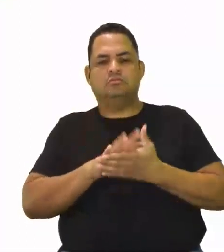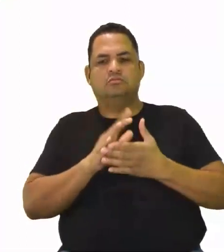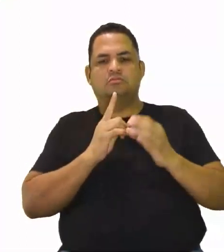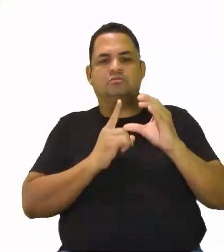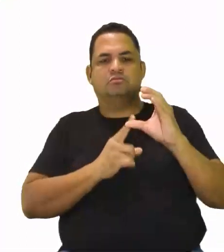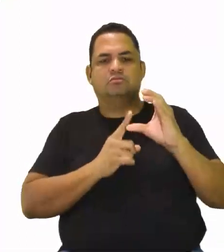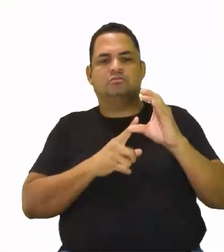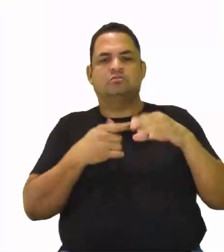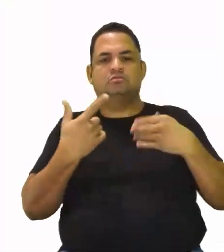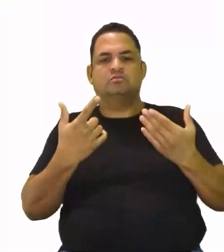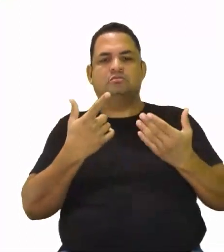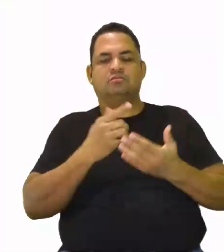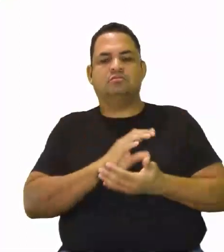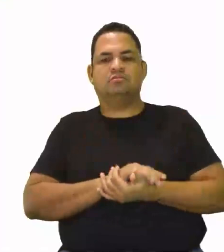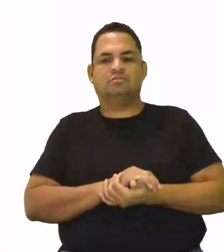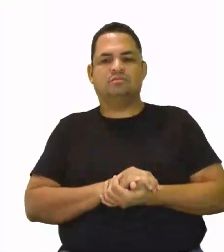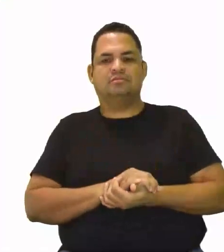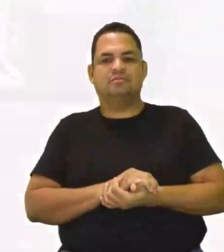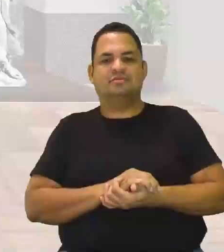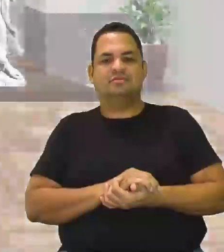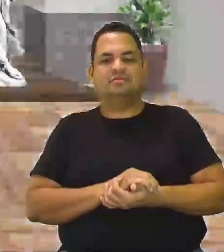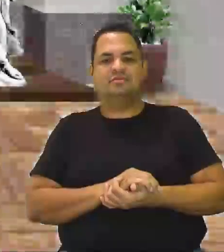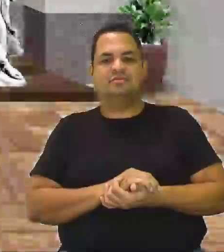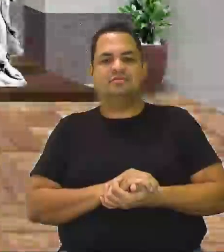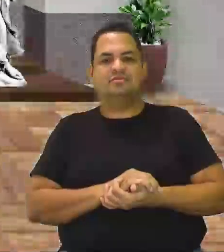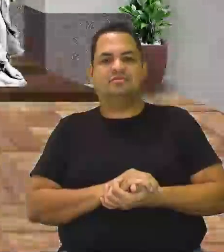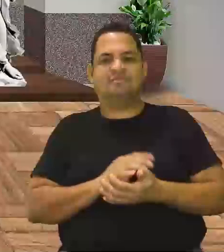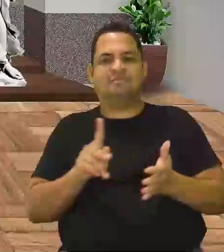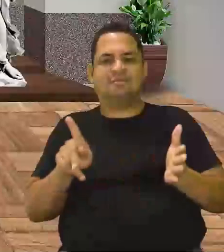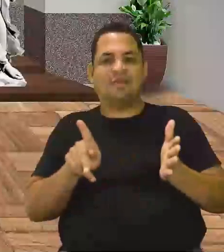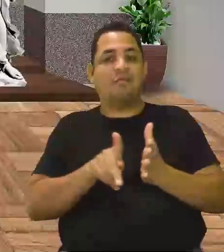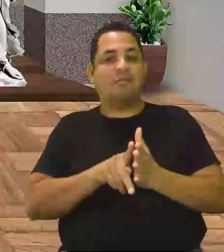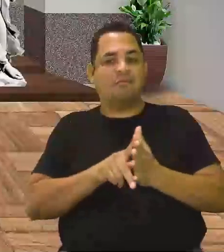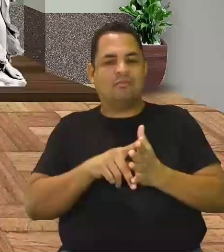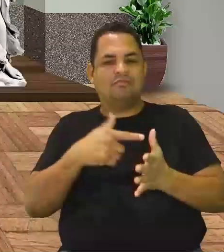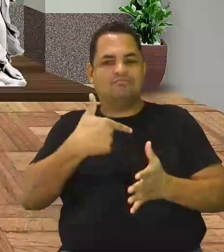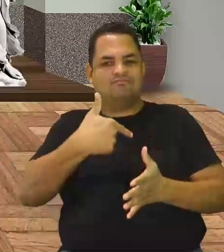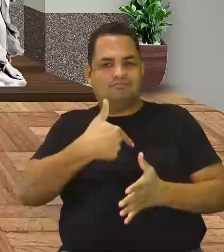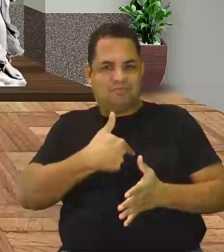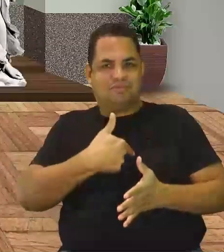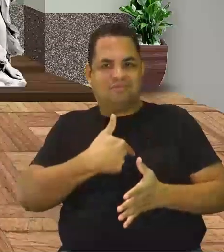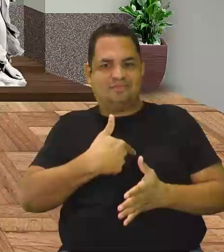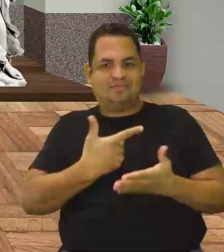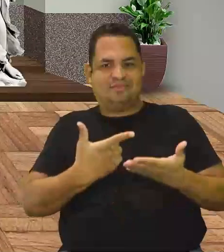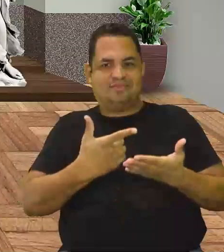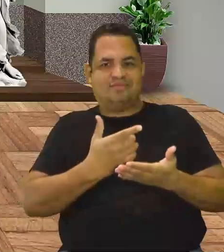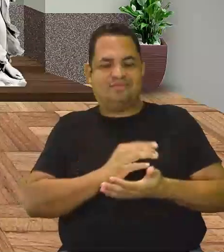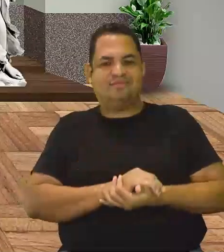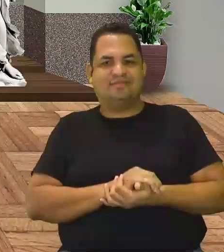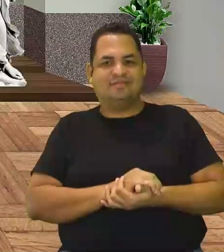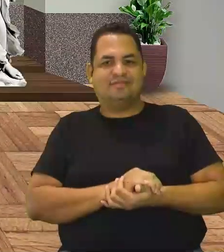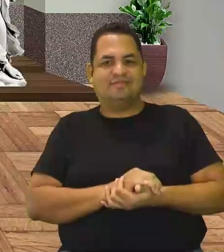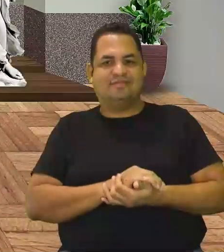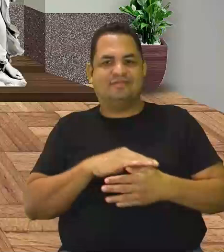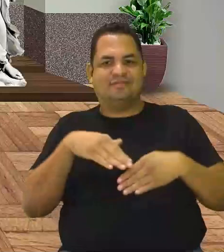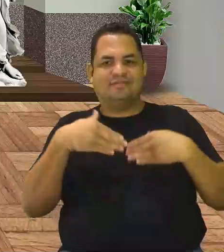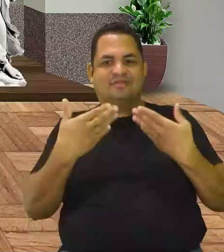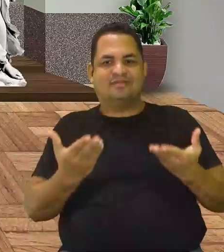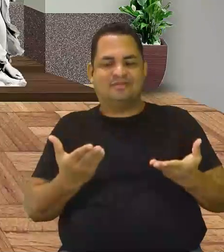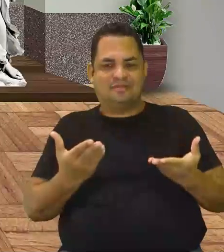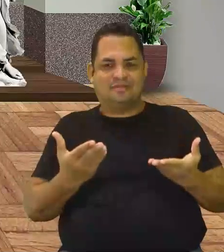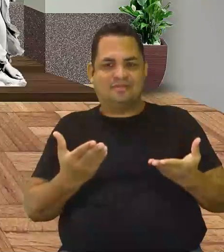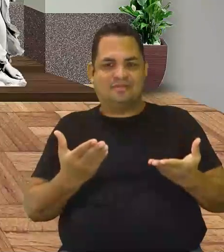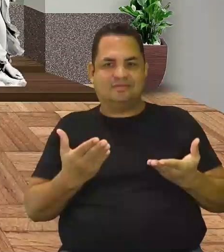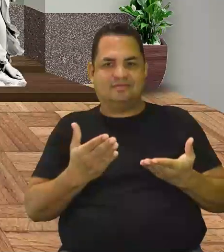Vocês vão ver que o próprio Getúlio Vargas vai cair nessa. Quando